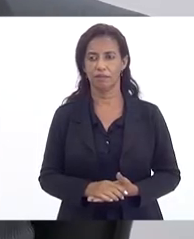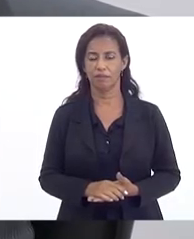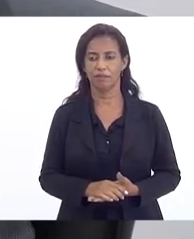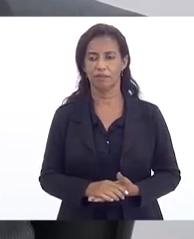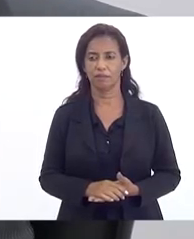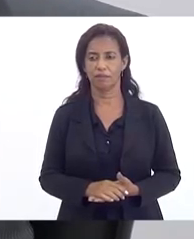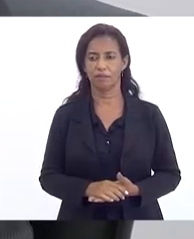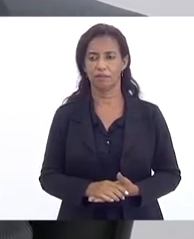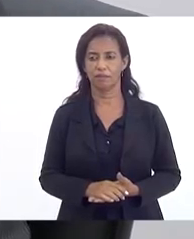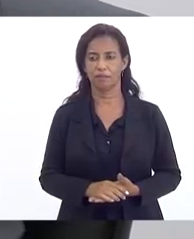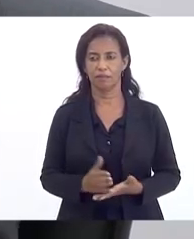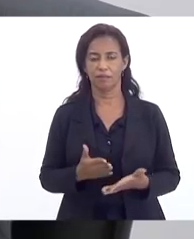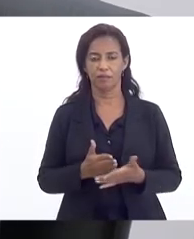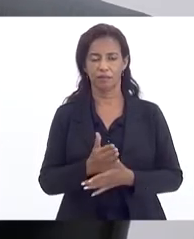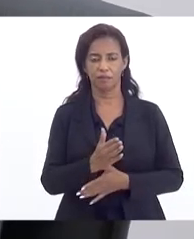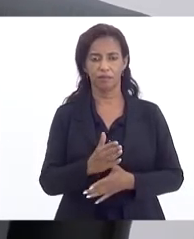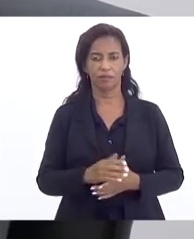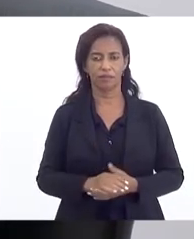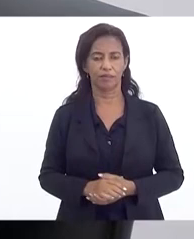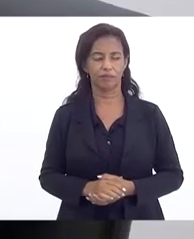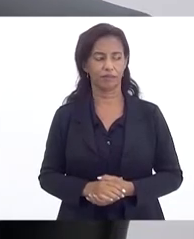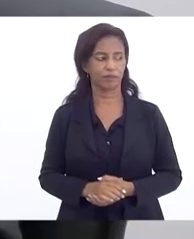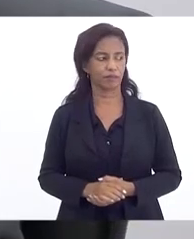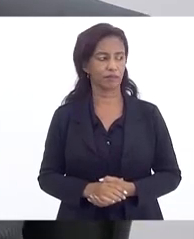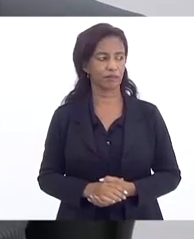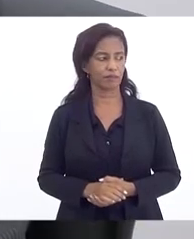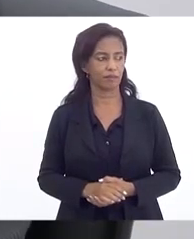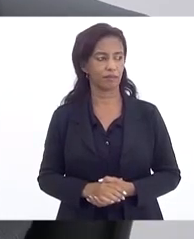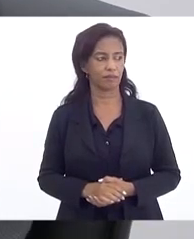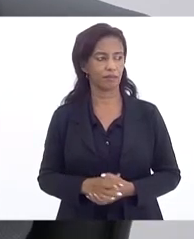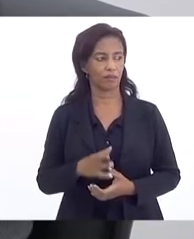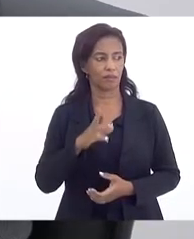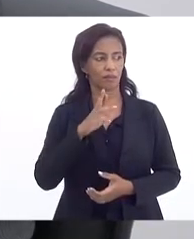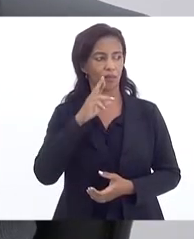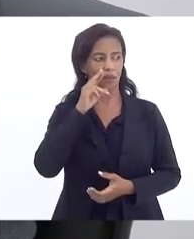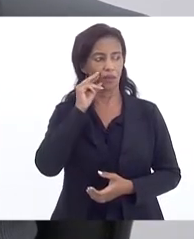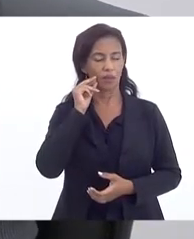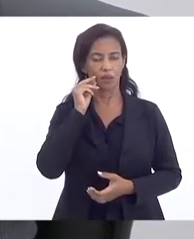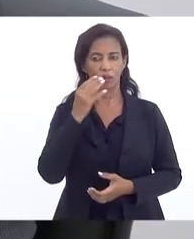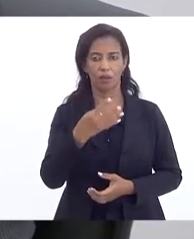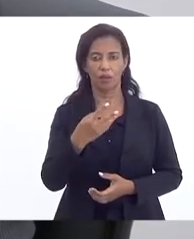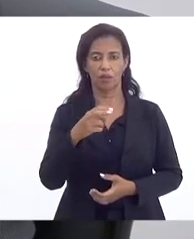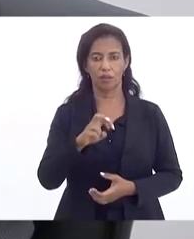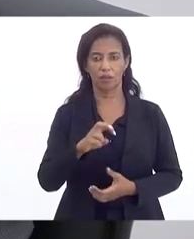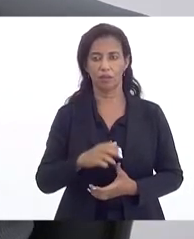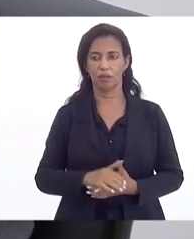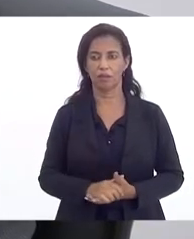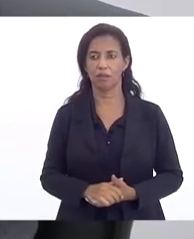Podemos ir? Aprovado. Rosenberg Reis, relator, 45.